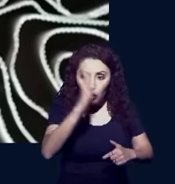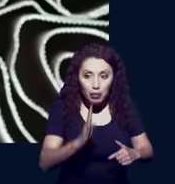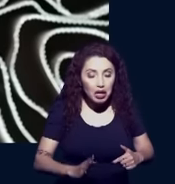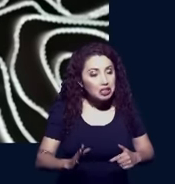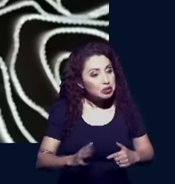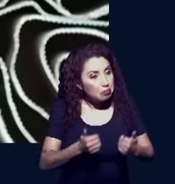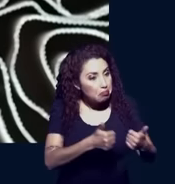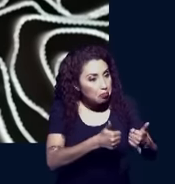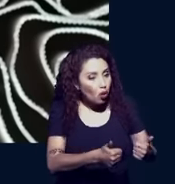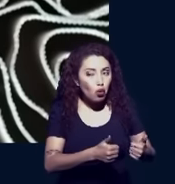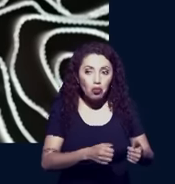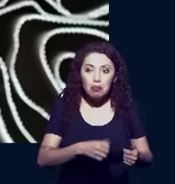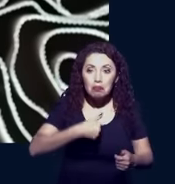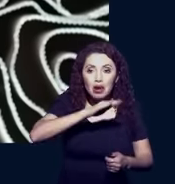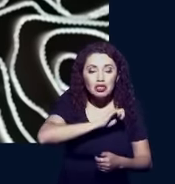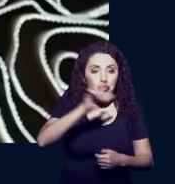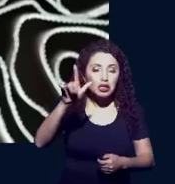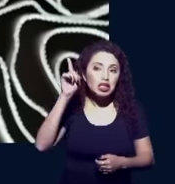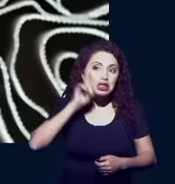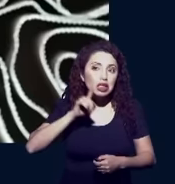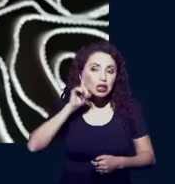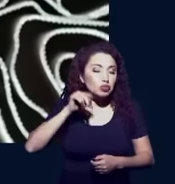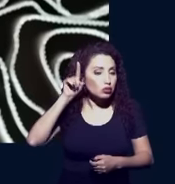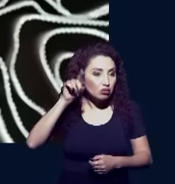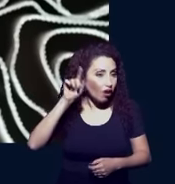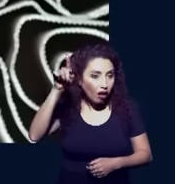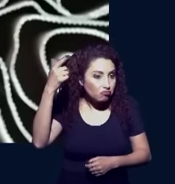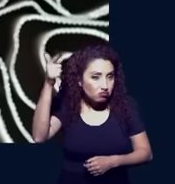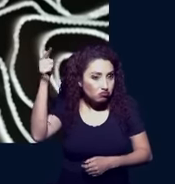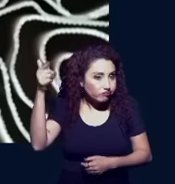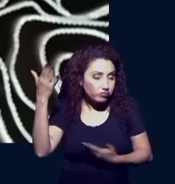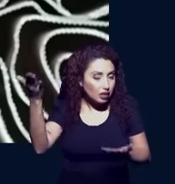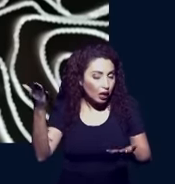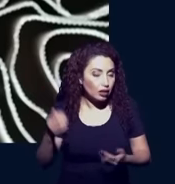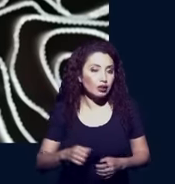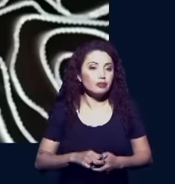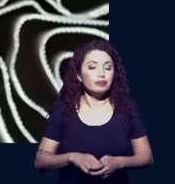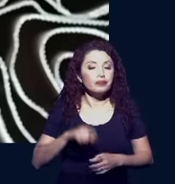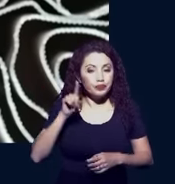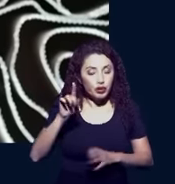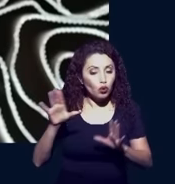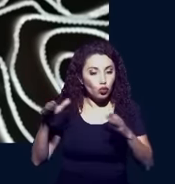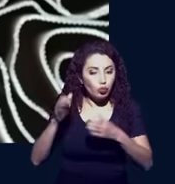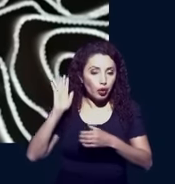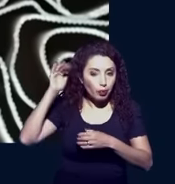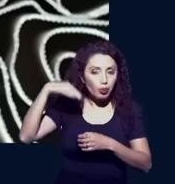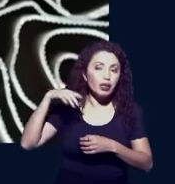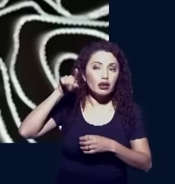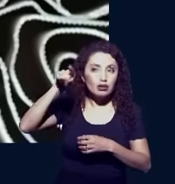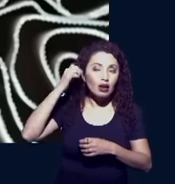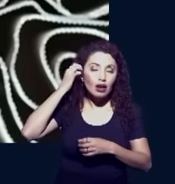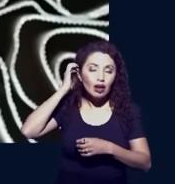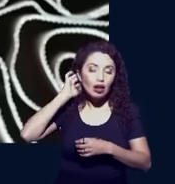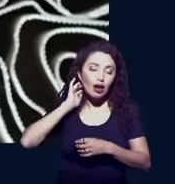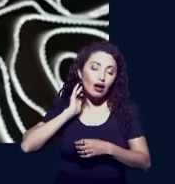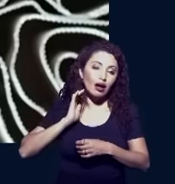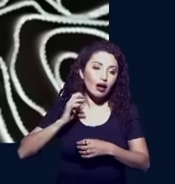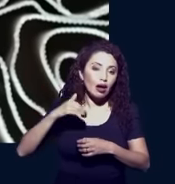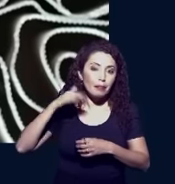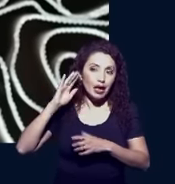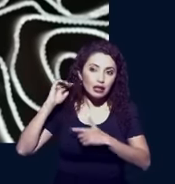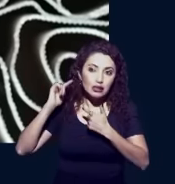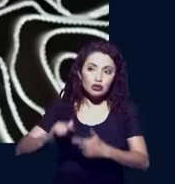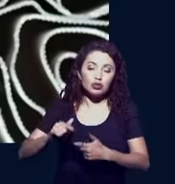eh tem mesmo do lado Republicano que tradicionalmente são mais disciplinados vamos lembrar o presidente trump acelerou